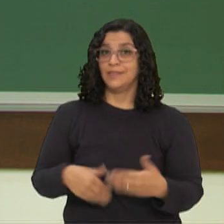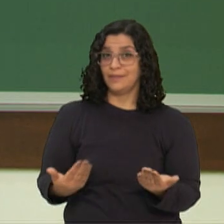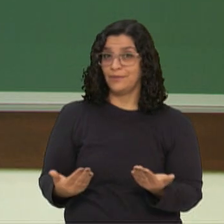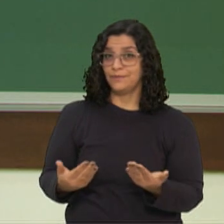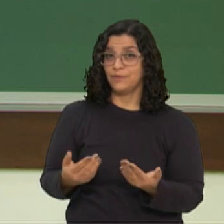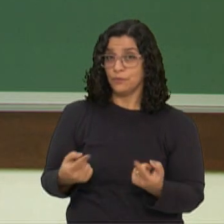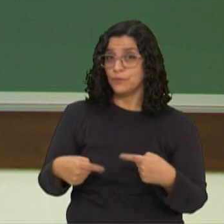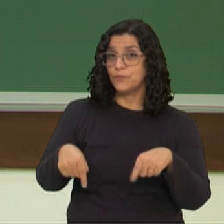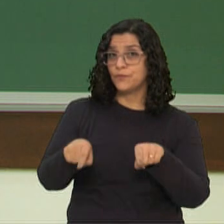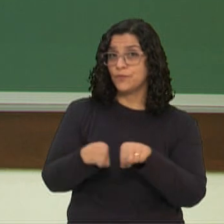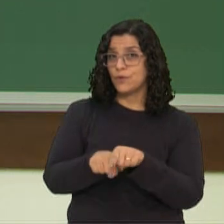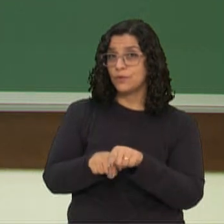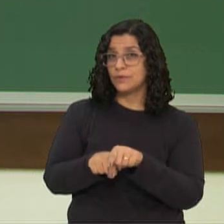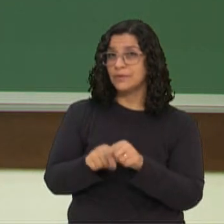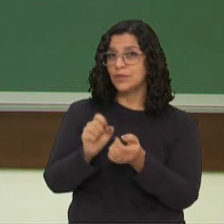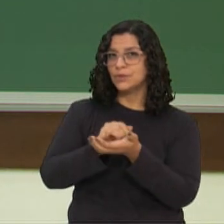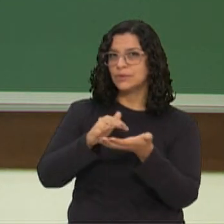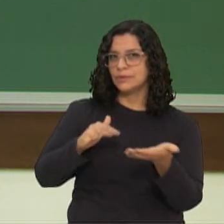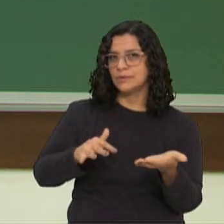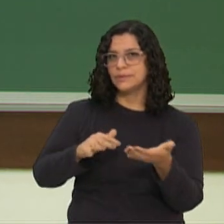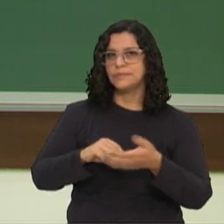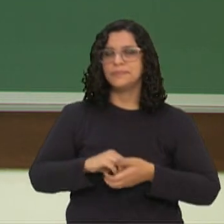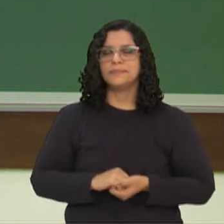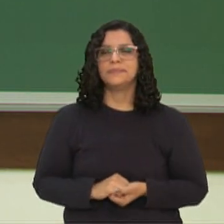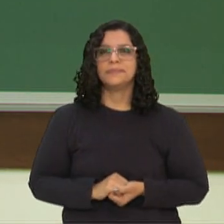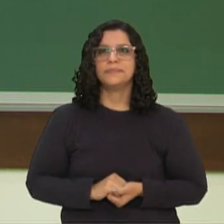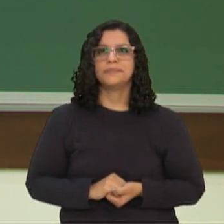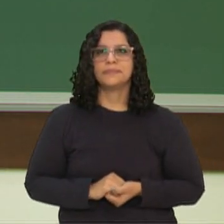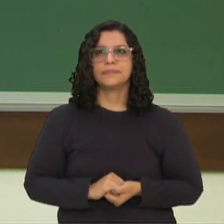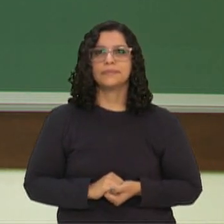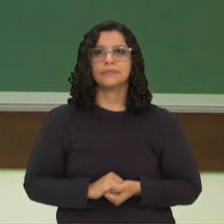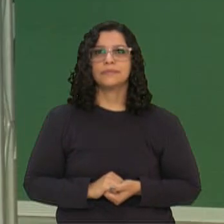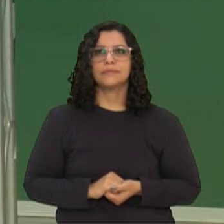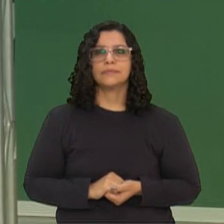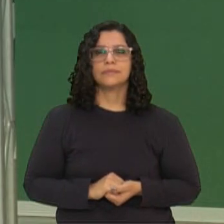Então, pessoal, voltando aqui na resolução do exercício,